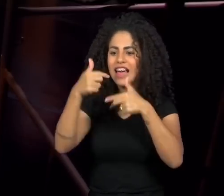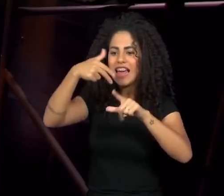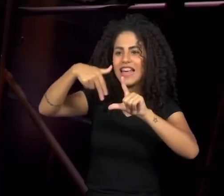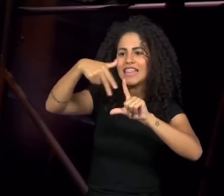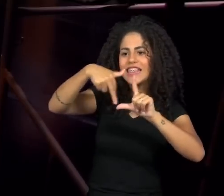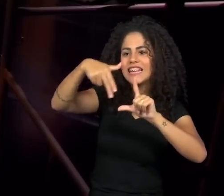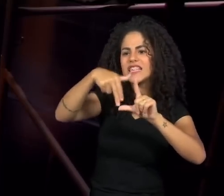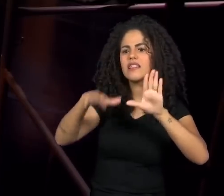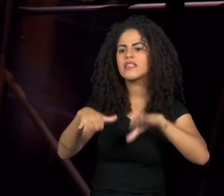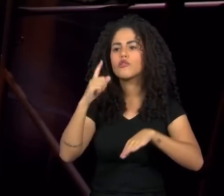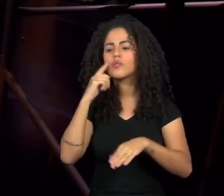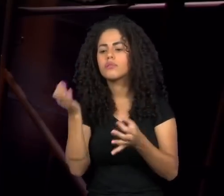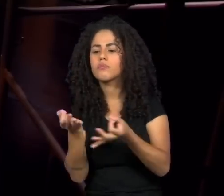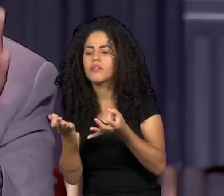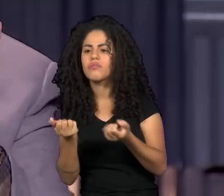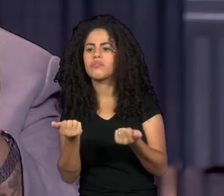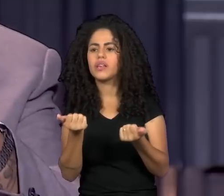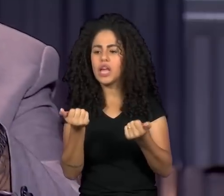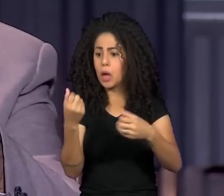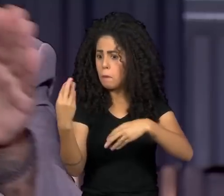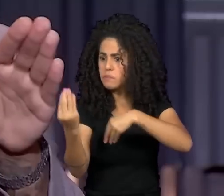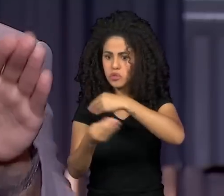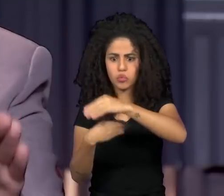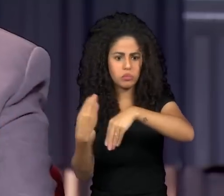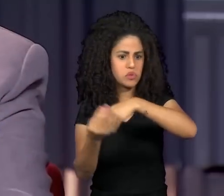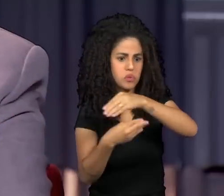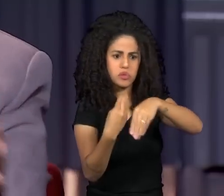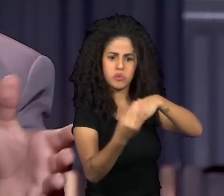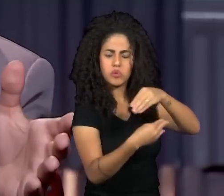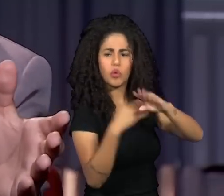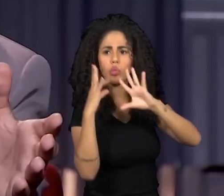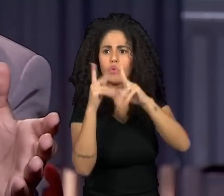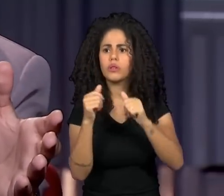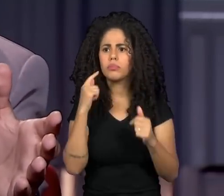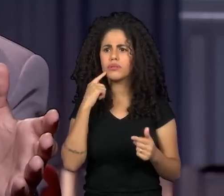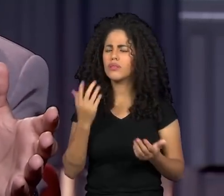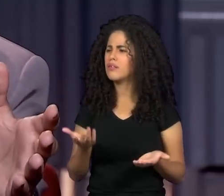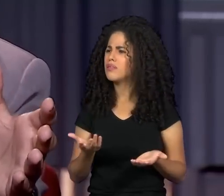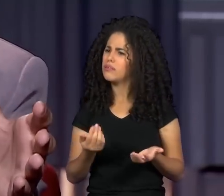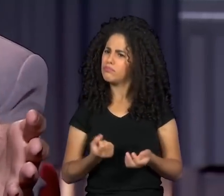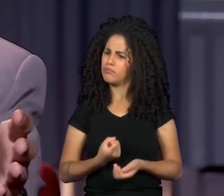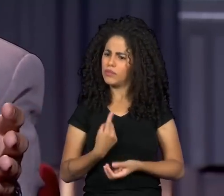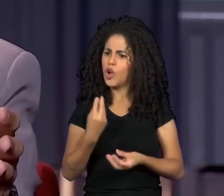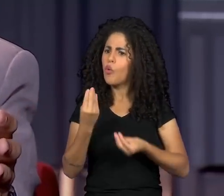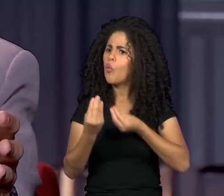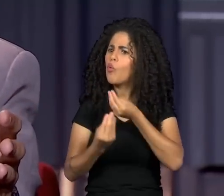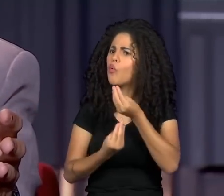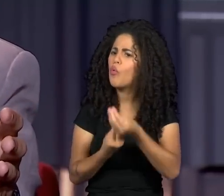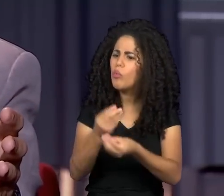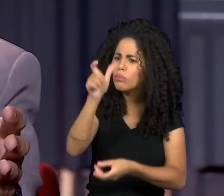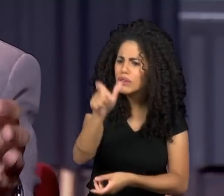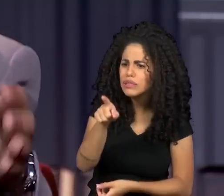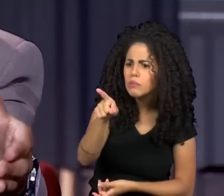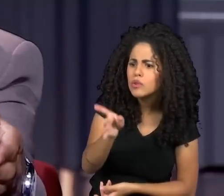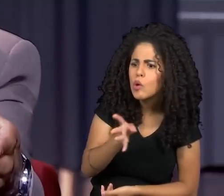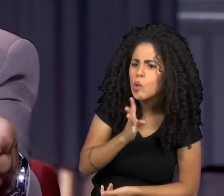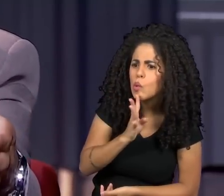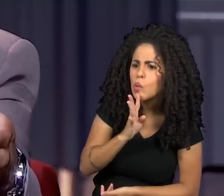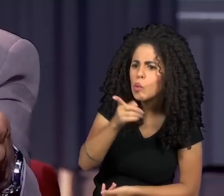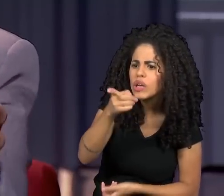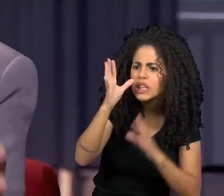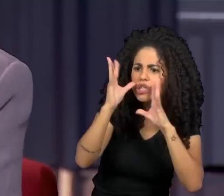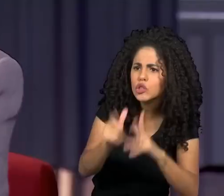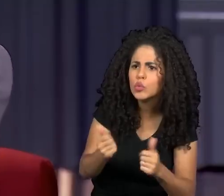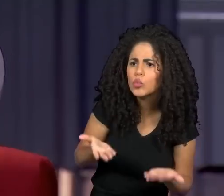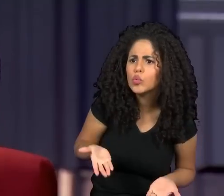que é perfeita e falo da Gestalt, que está tudo perfeito ali e a pessoa fica, caramba, como que esse cara conhece o anime e conhece a